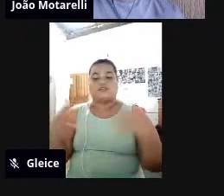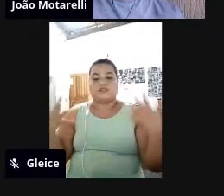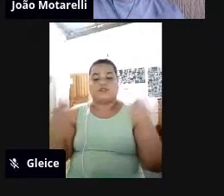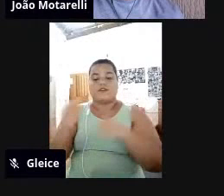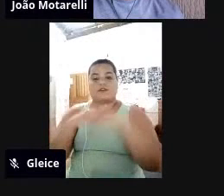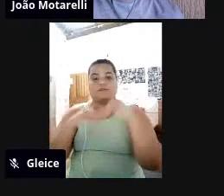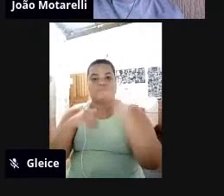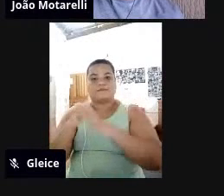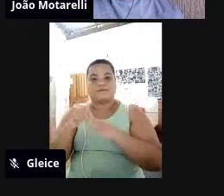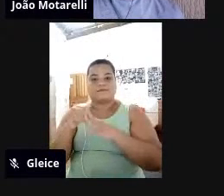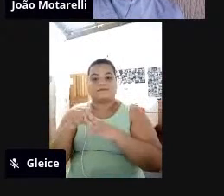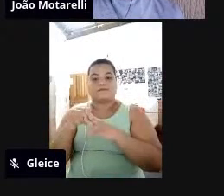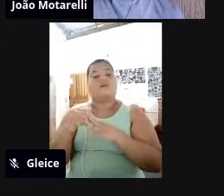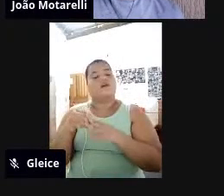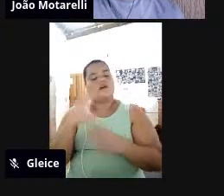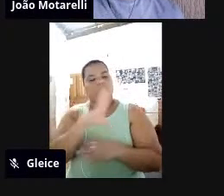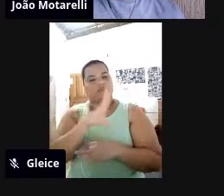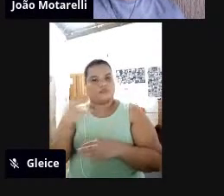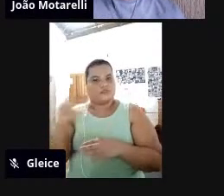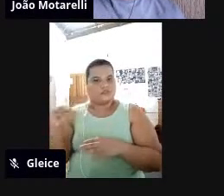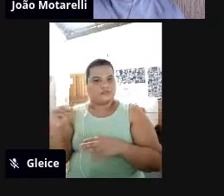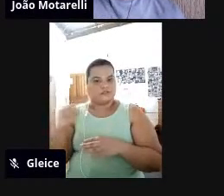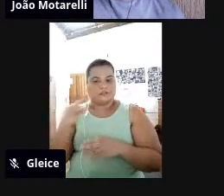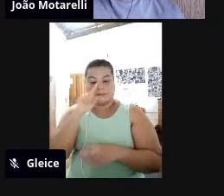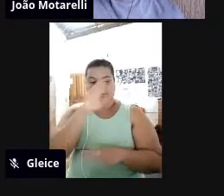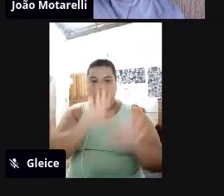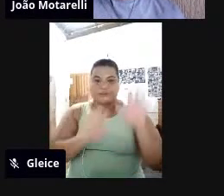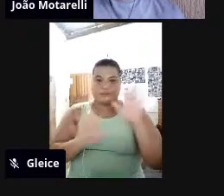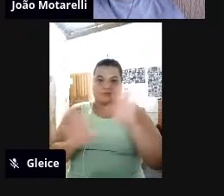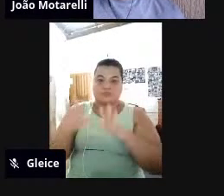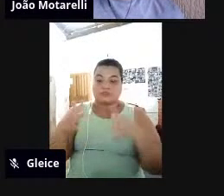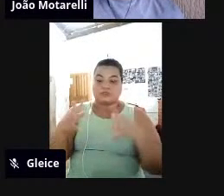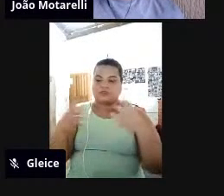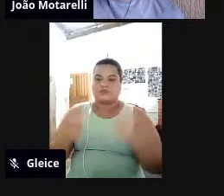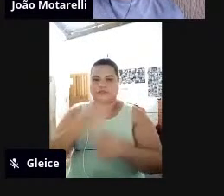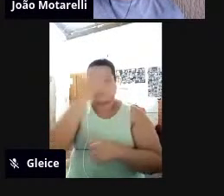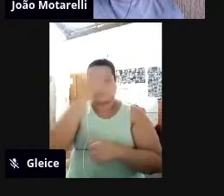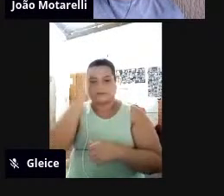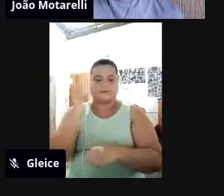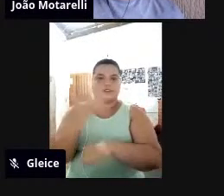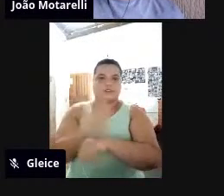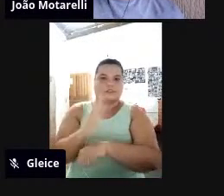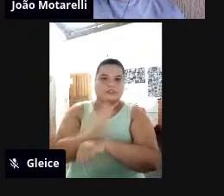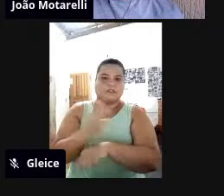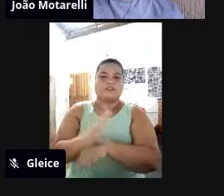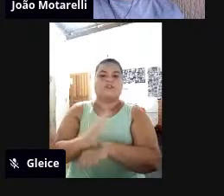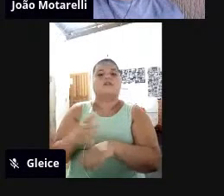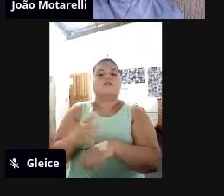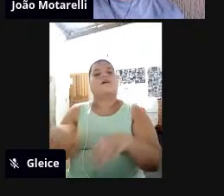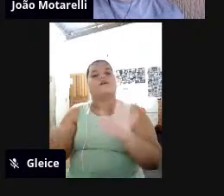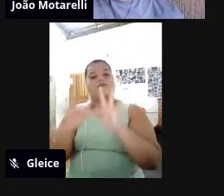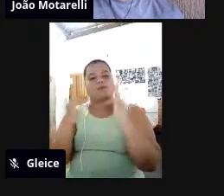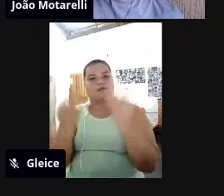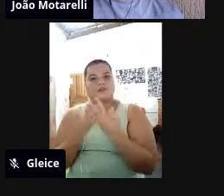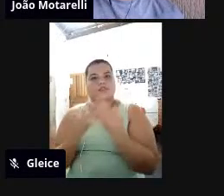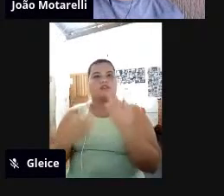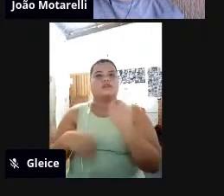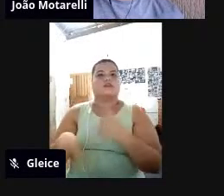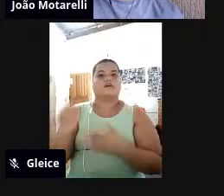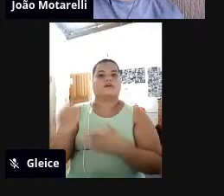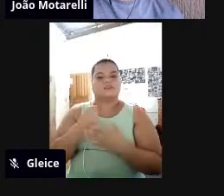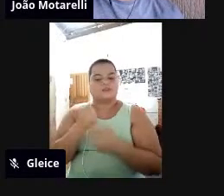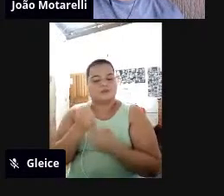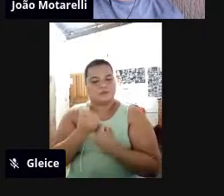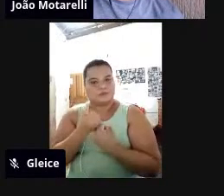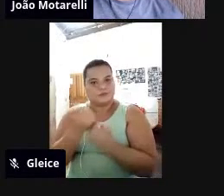para o transtorno alimentar. Garanta que todos os envolvidos no treinamento, treinadores, familiares, patrocinadores, também tenham conhecimento sobre os fatores de risco para